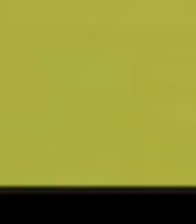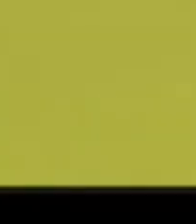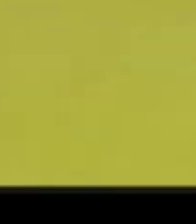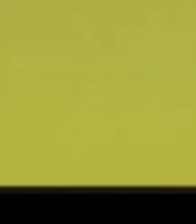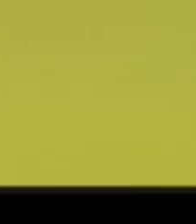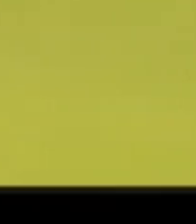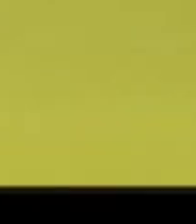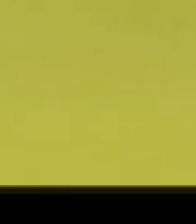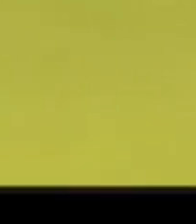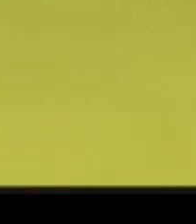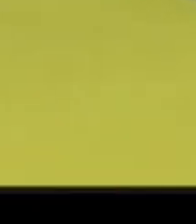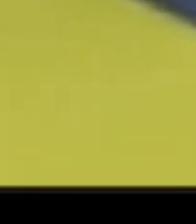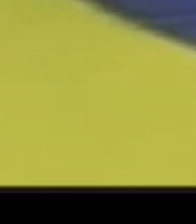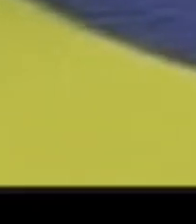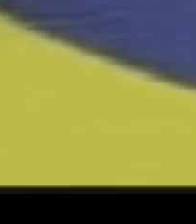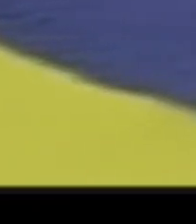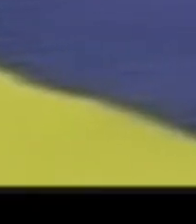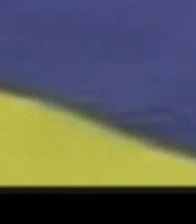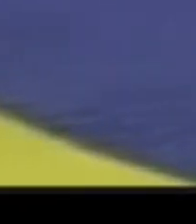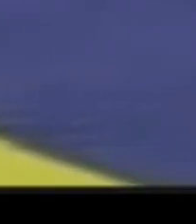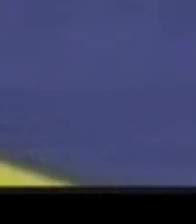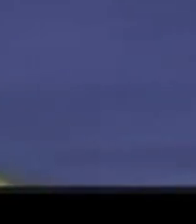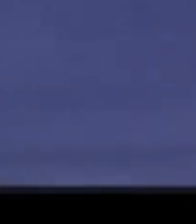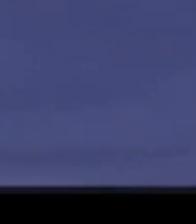Muito boa noite a todos.